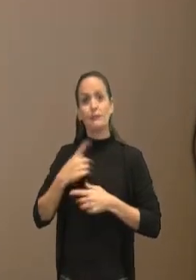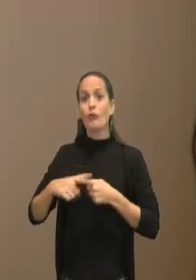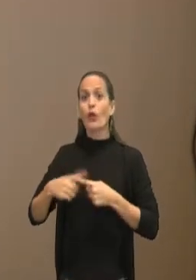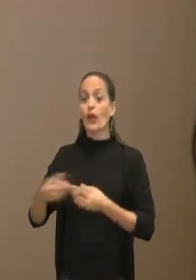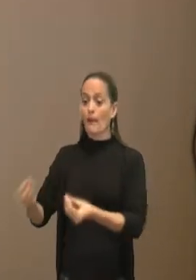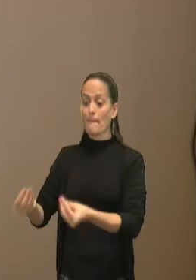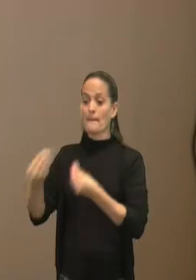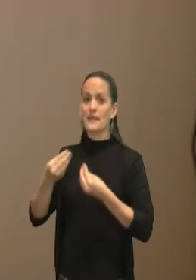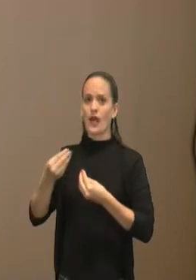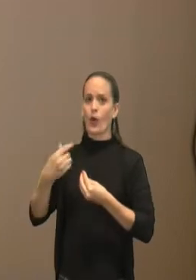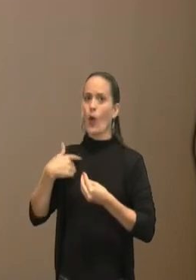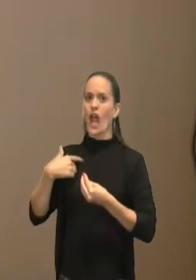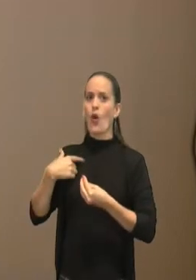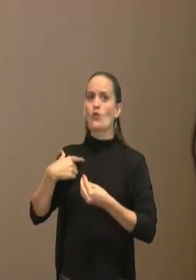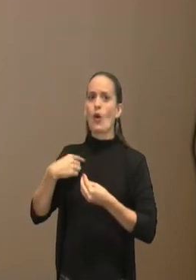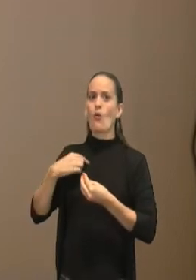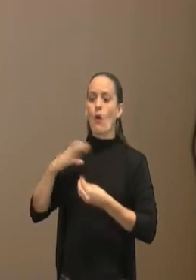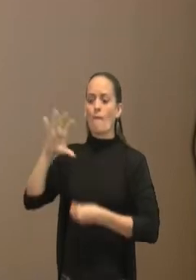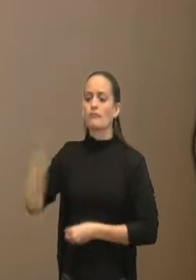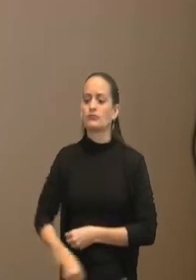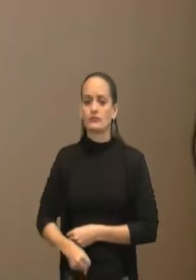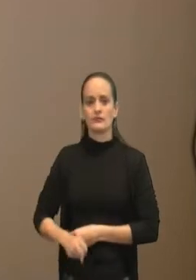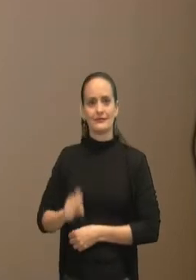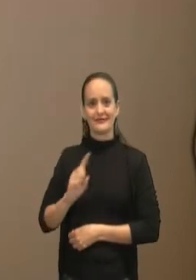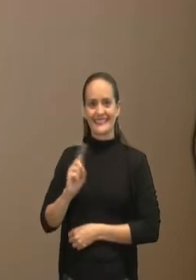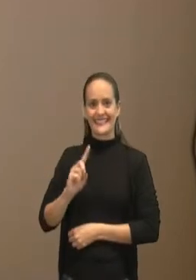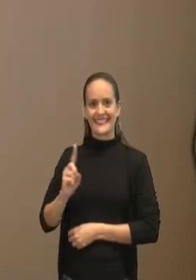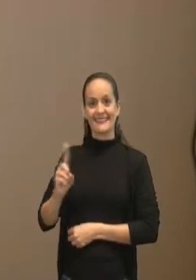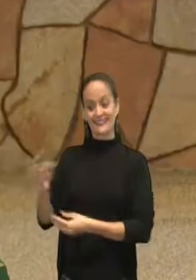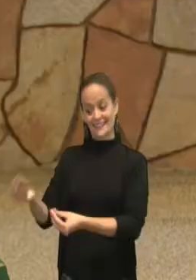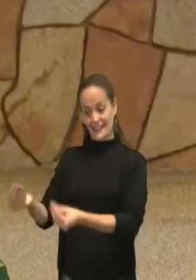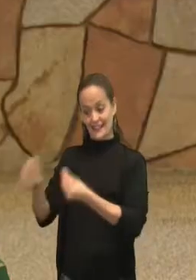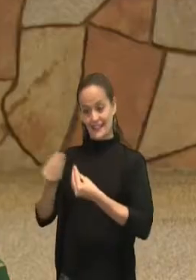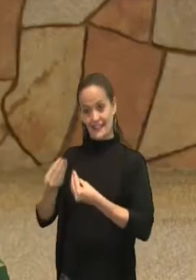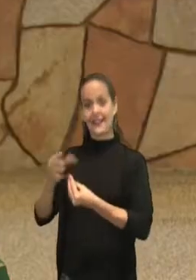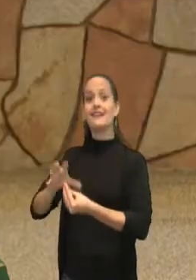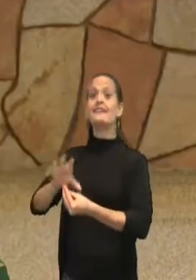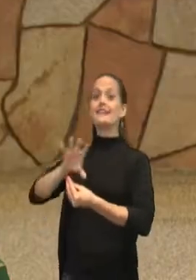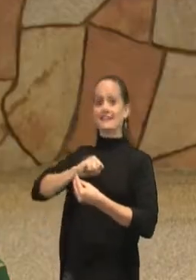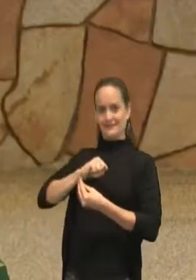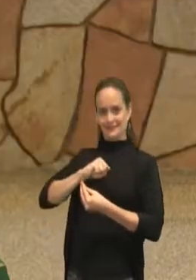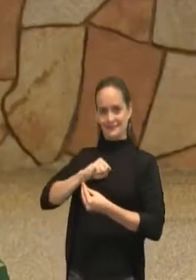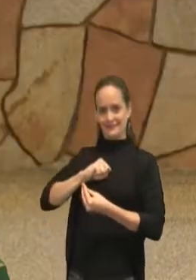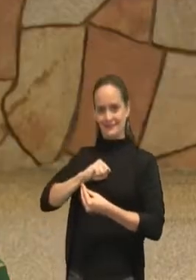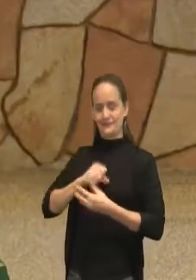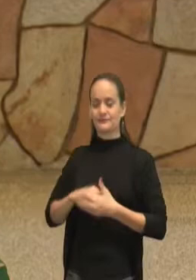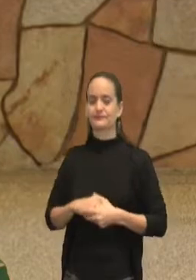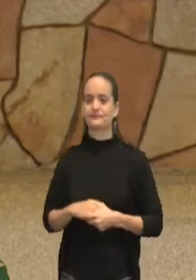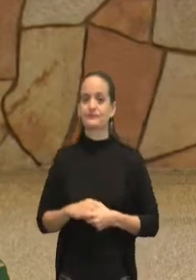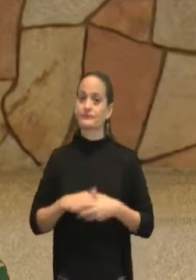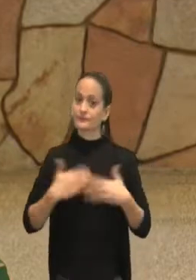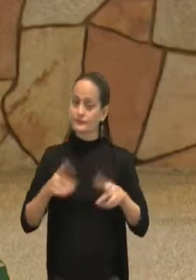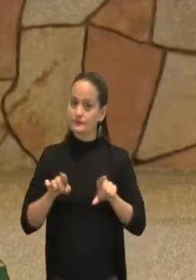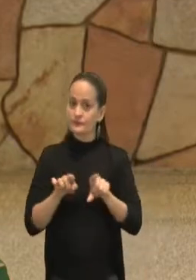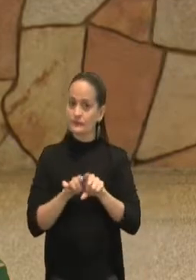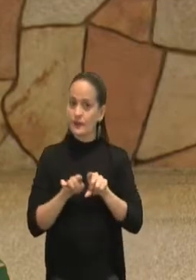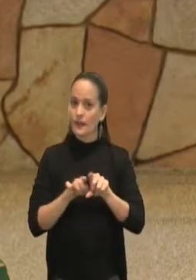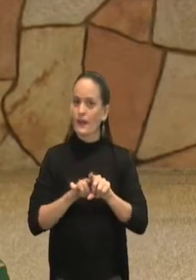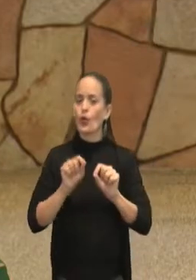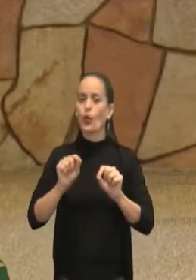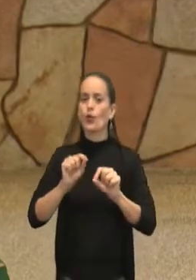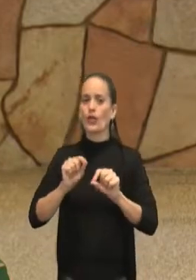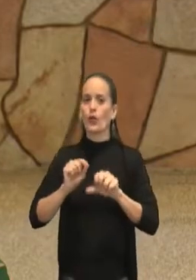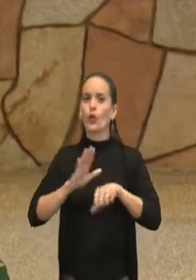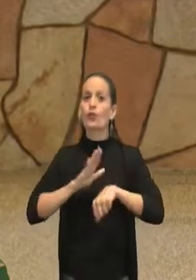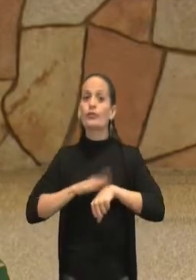oferecido. É bem interessante observarmos também o tempo desse verbo